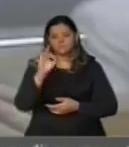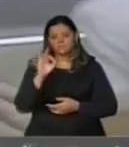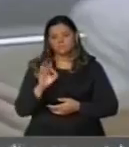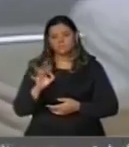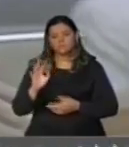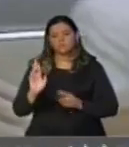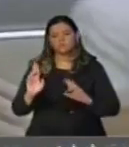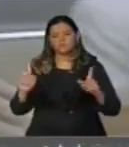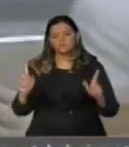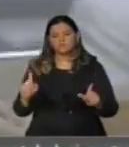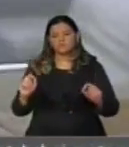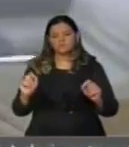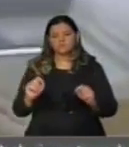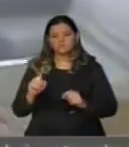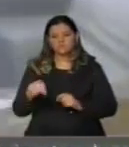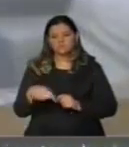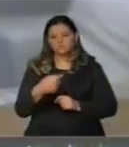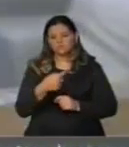diferença é de